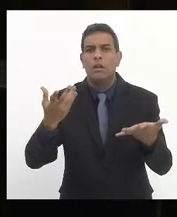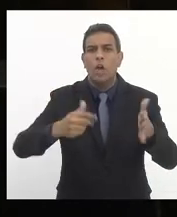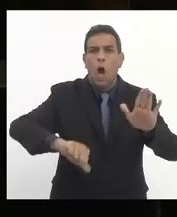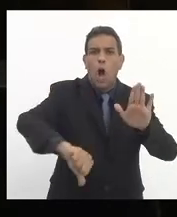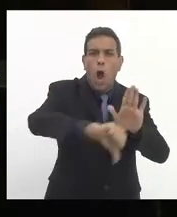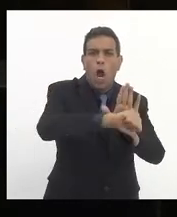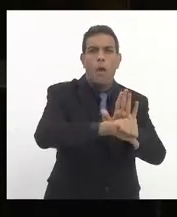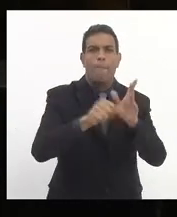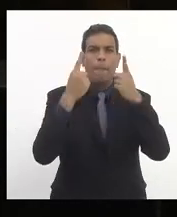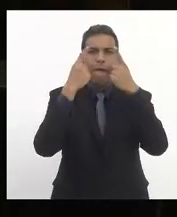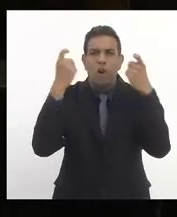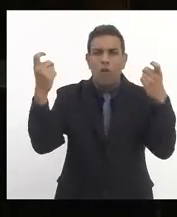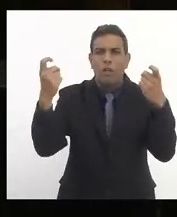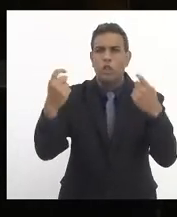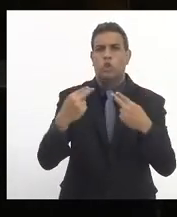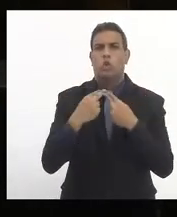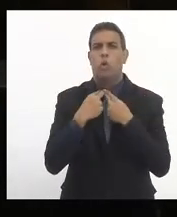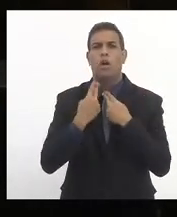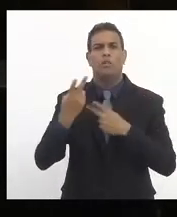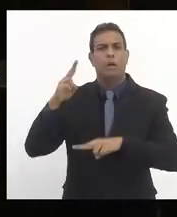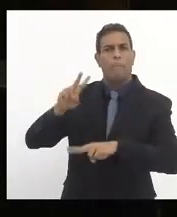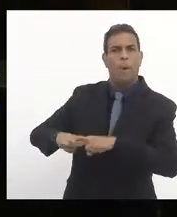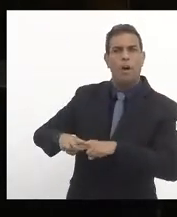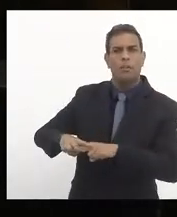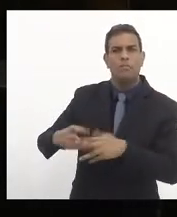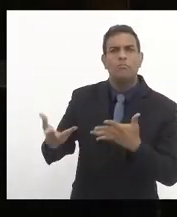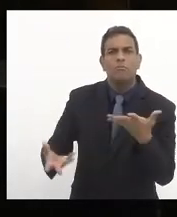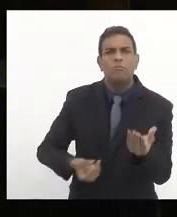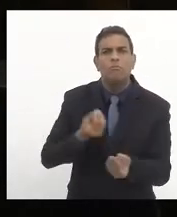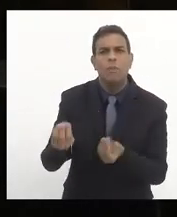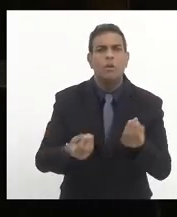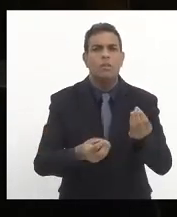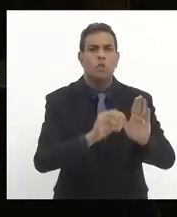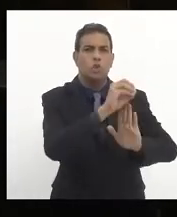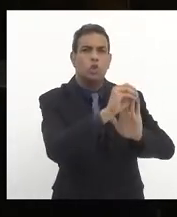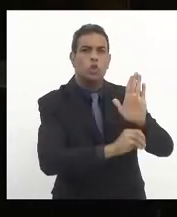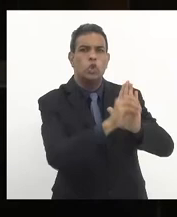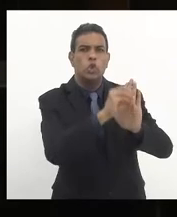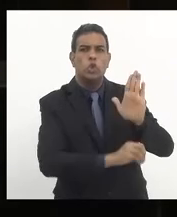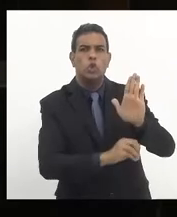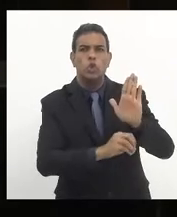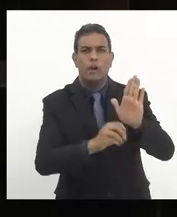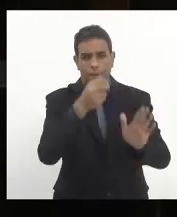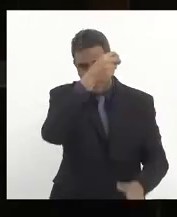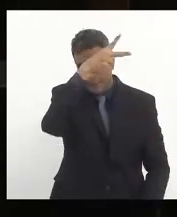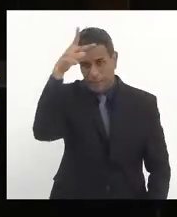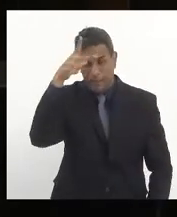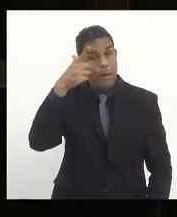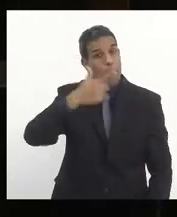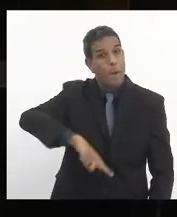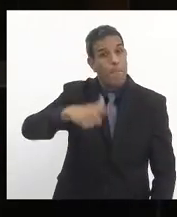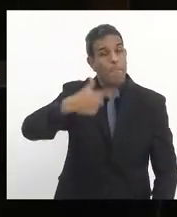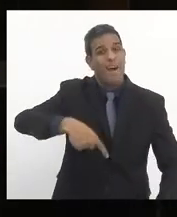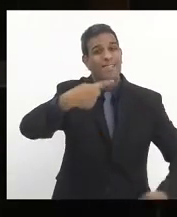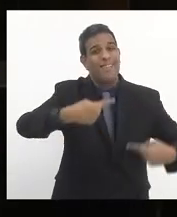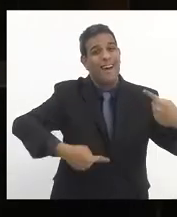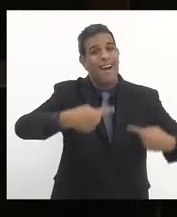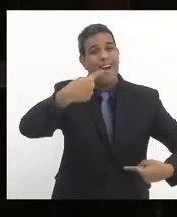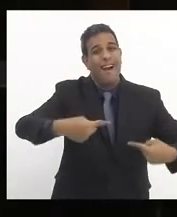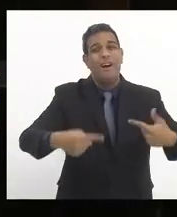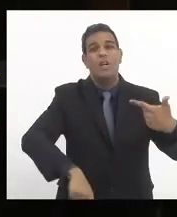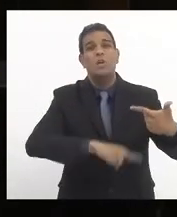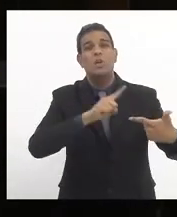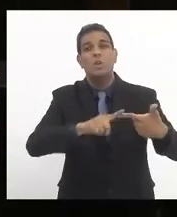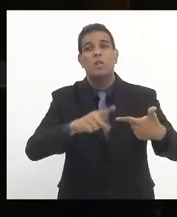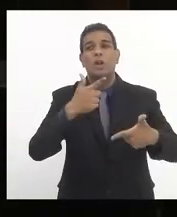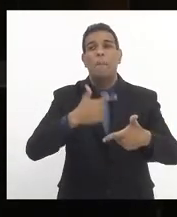Então, veja que esse documento da Prefeitura já está suscitando outros debates. Segundo